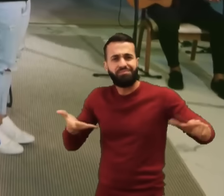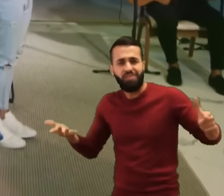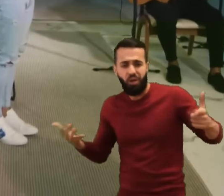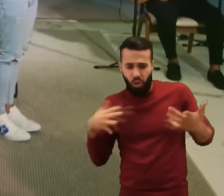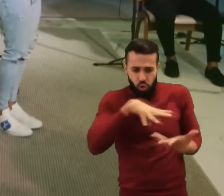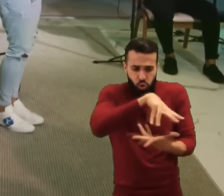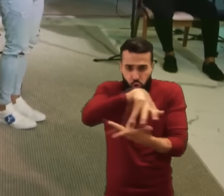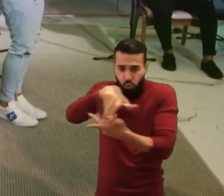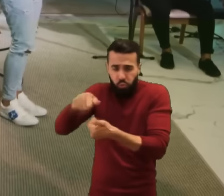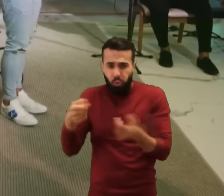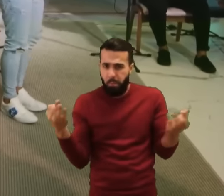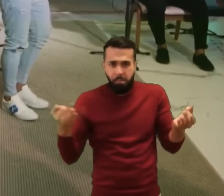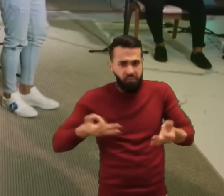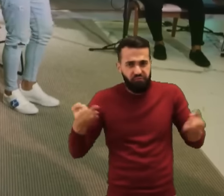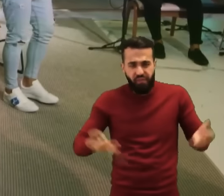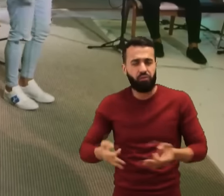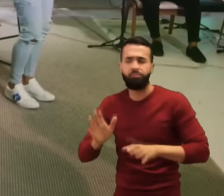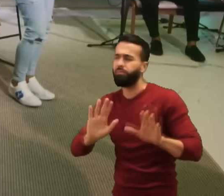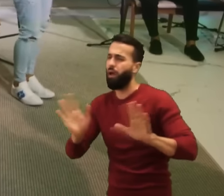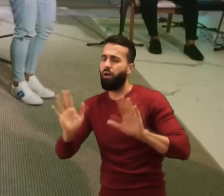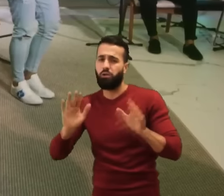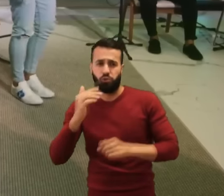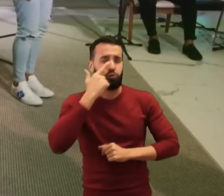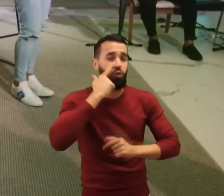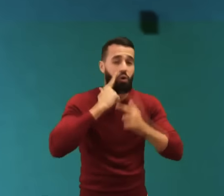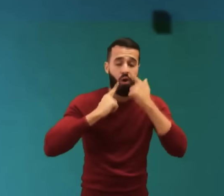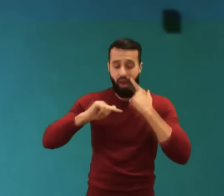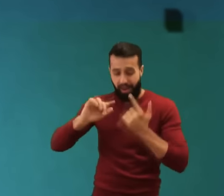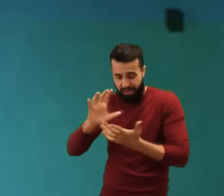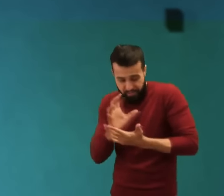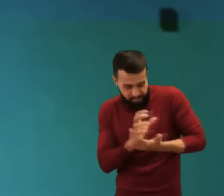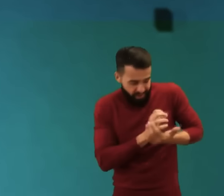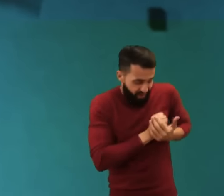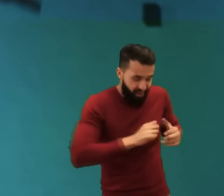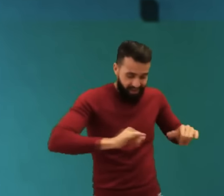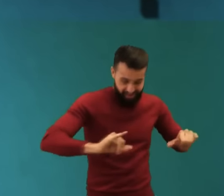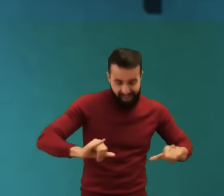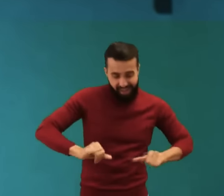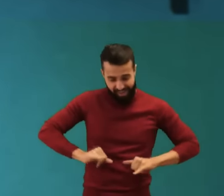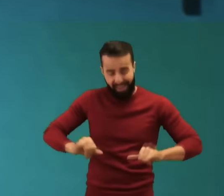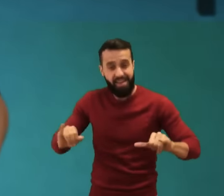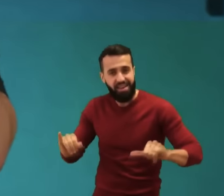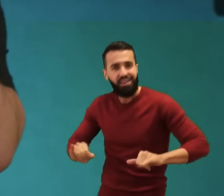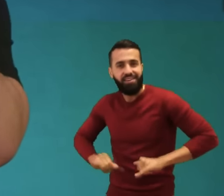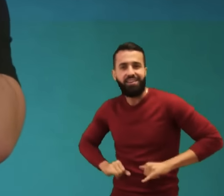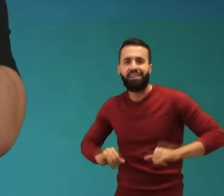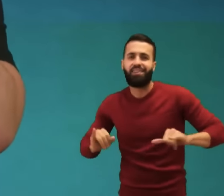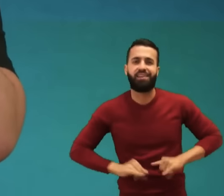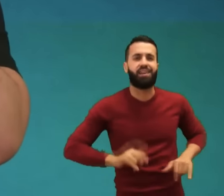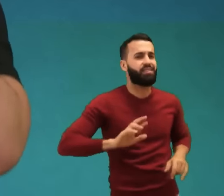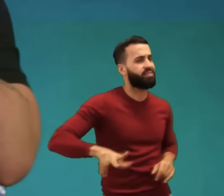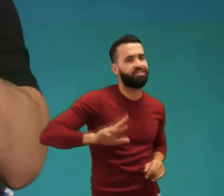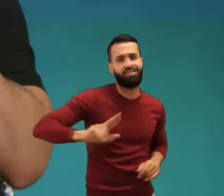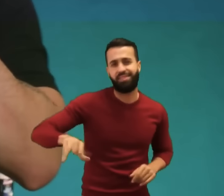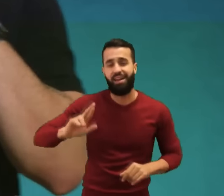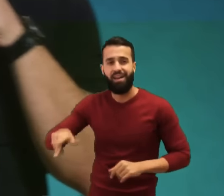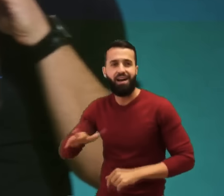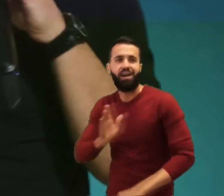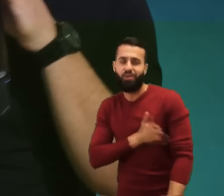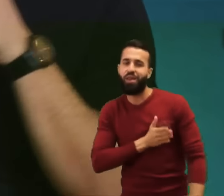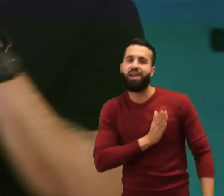nada no mundo é perfeito, chorar, amar, sofrer faz bem pro